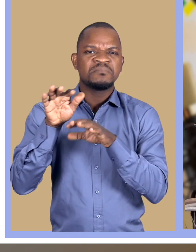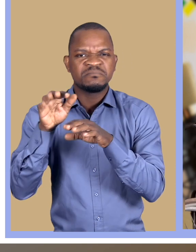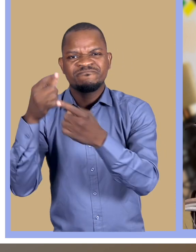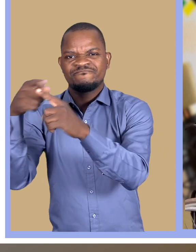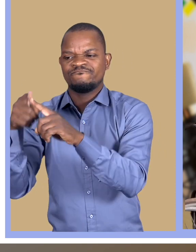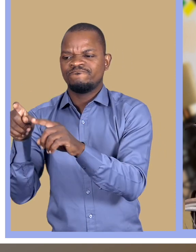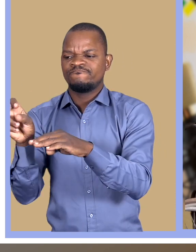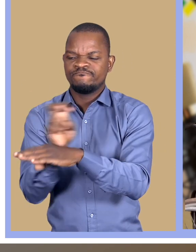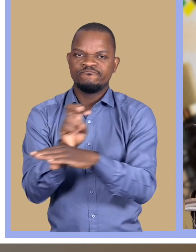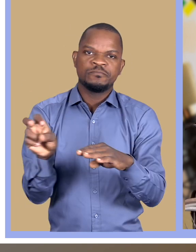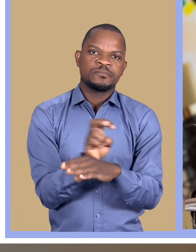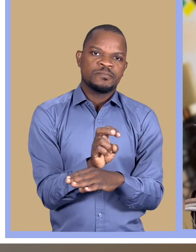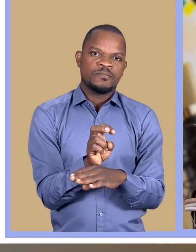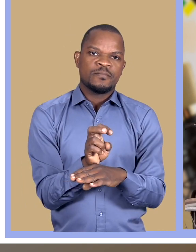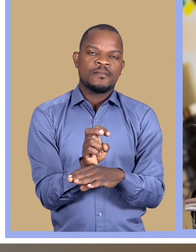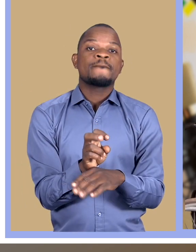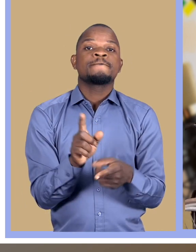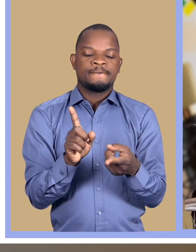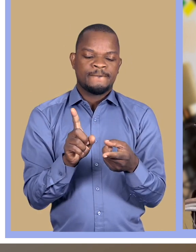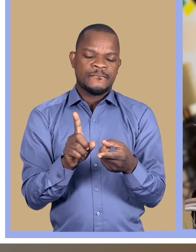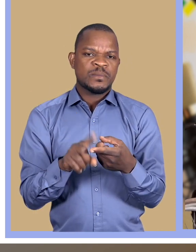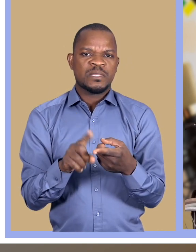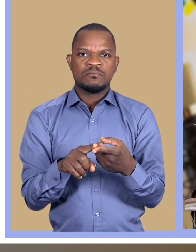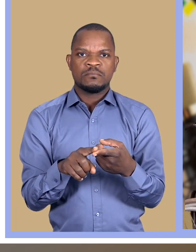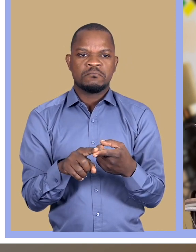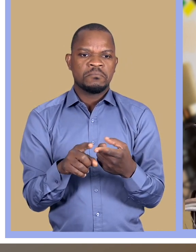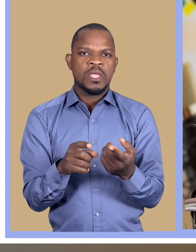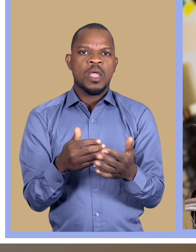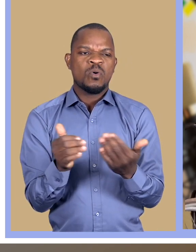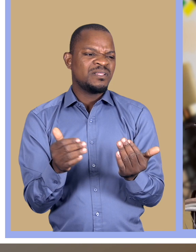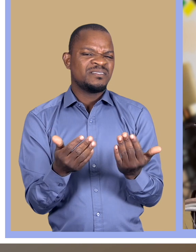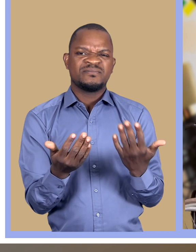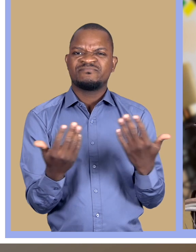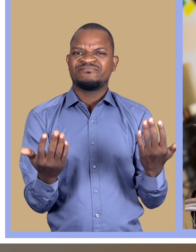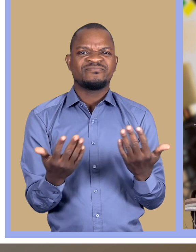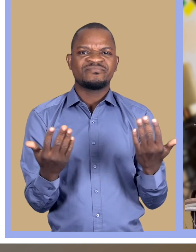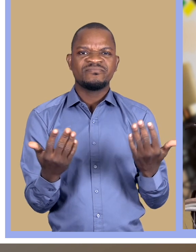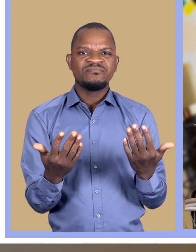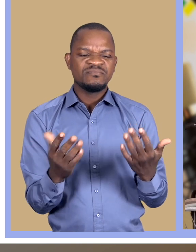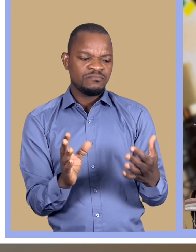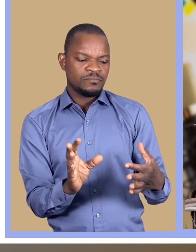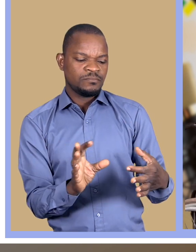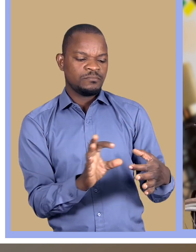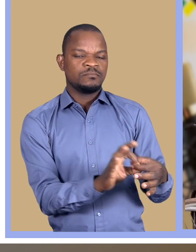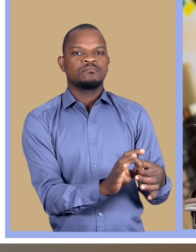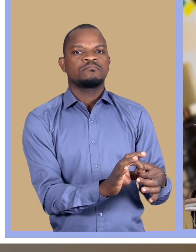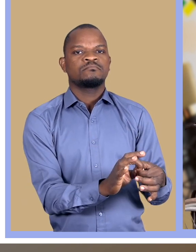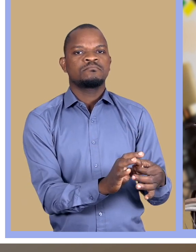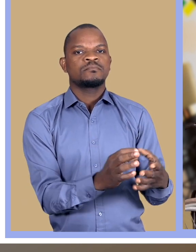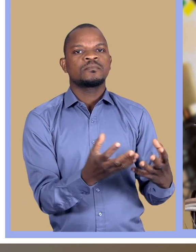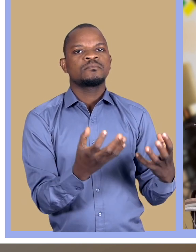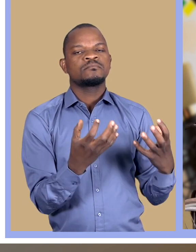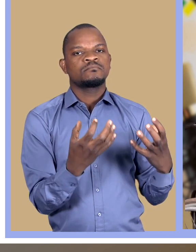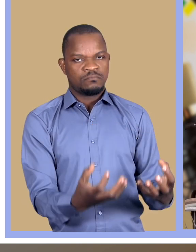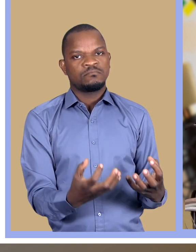ao mesmo tempo é como se não houvesse nenhuma relação entre o Estado e estas